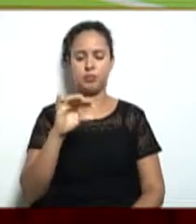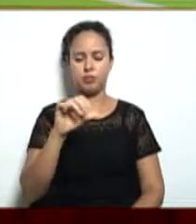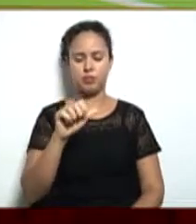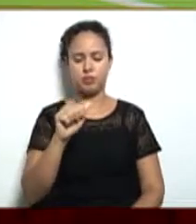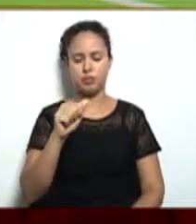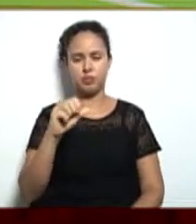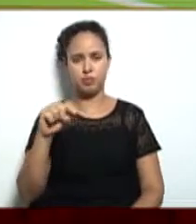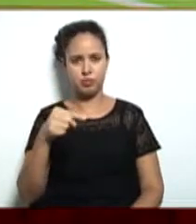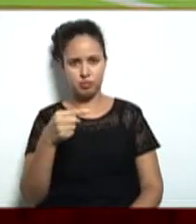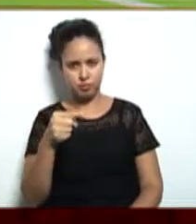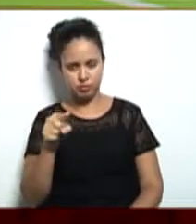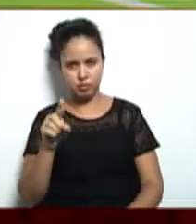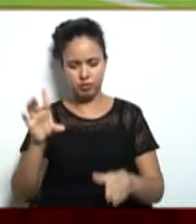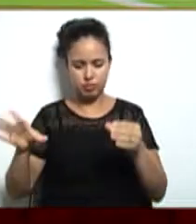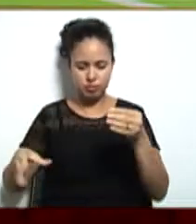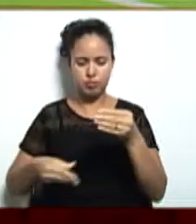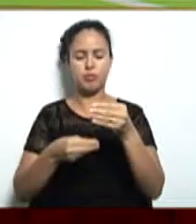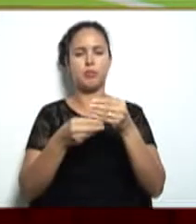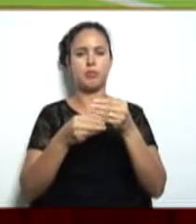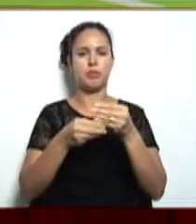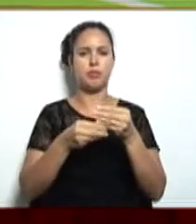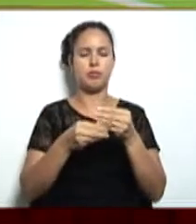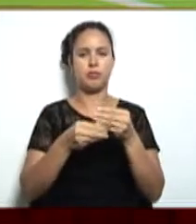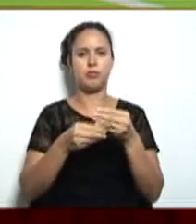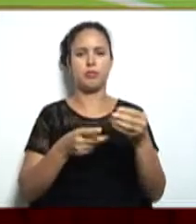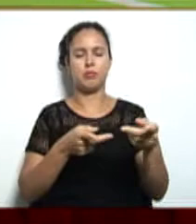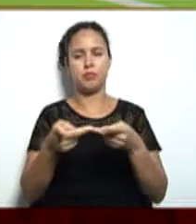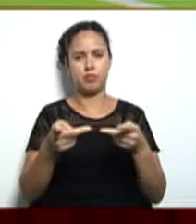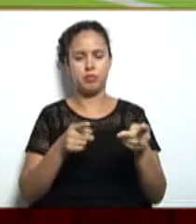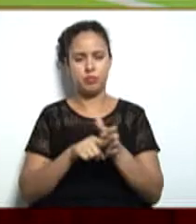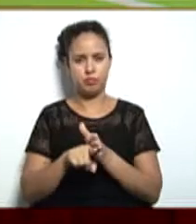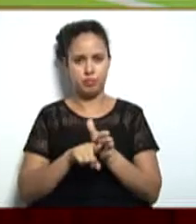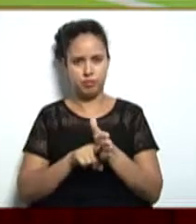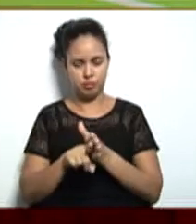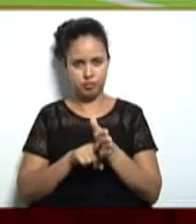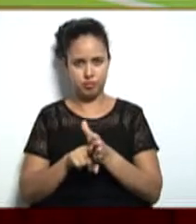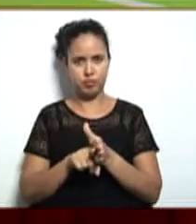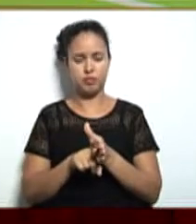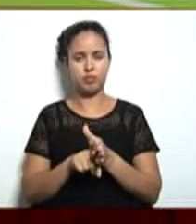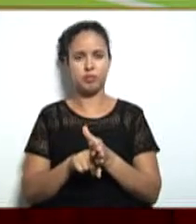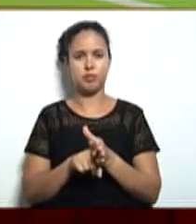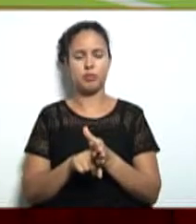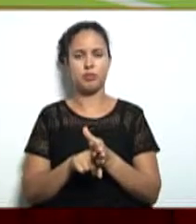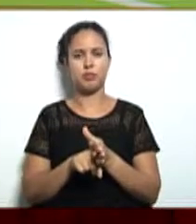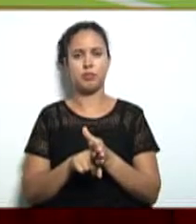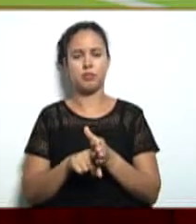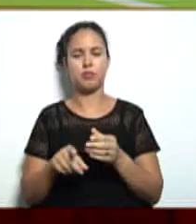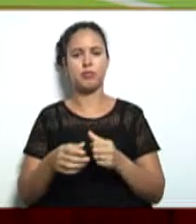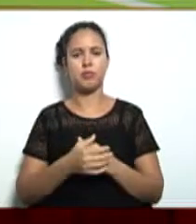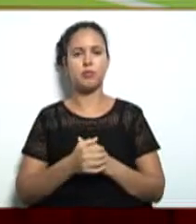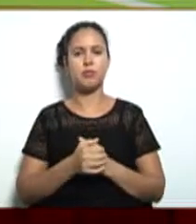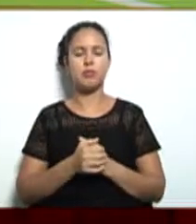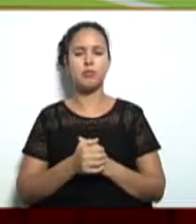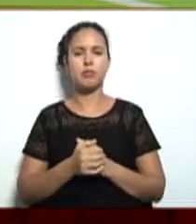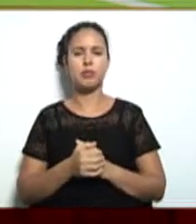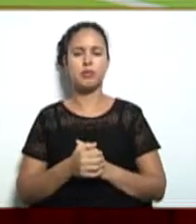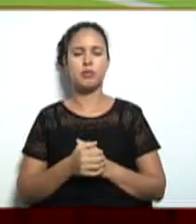a mesma coisa de qualquer um de nós dizer, isso é crime. E o juiz dizer, isso é crime.